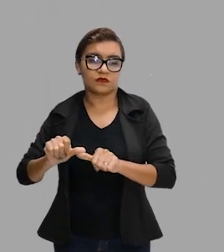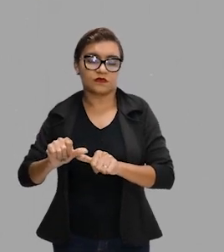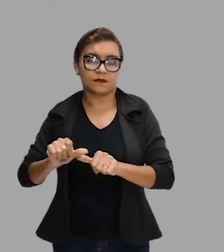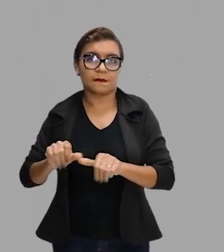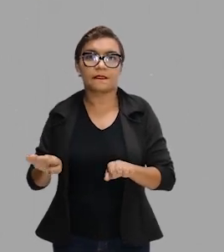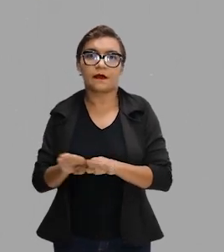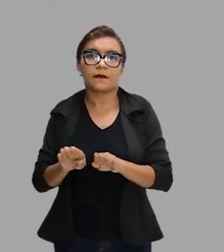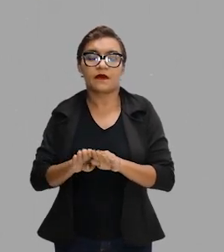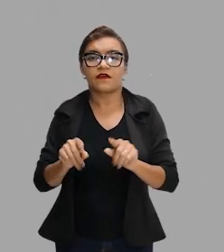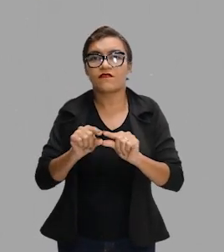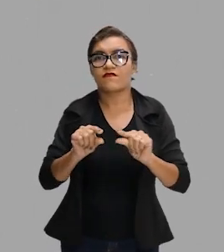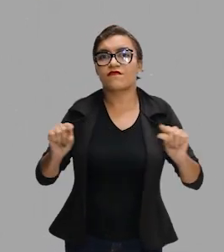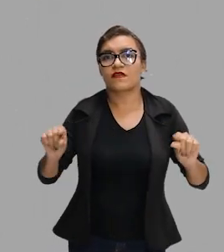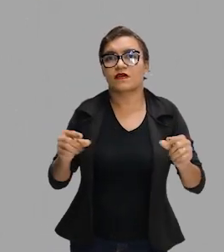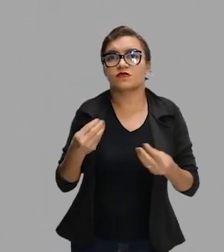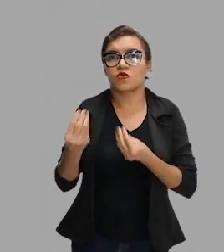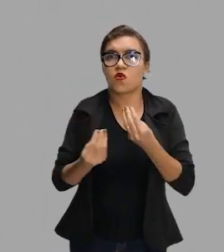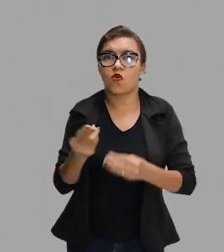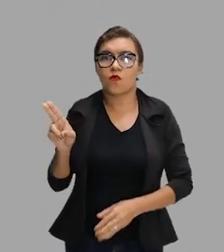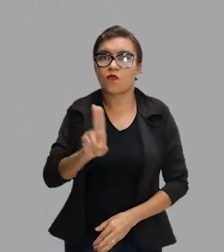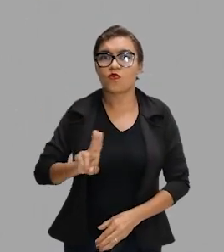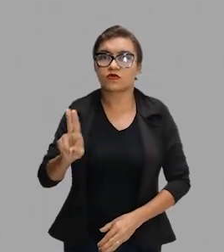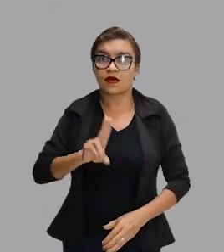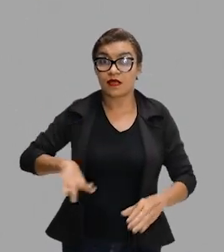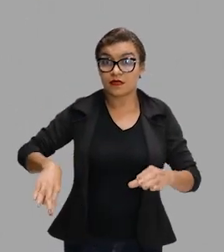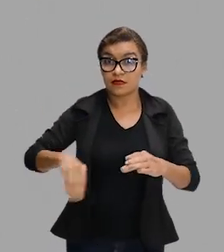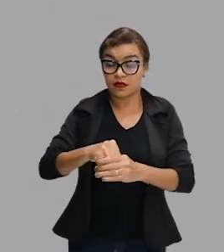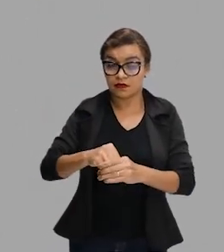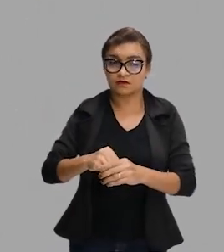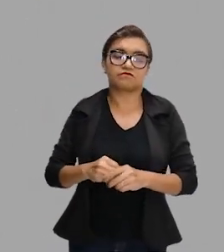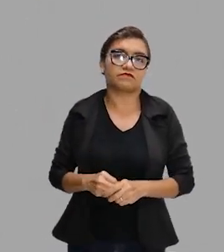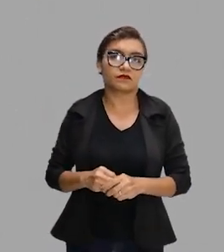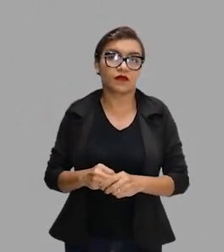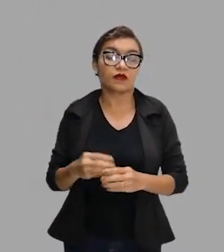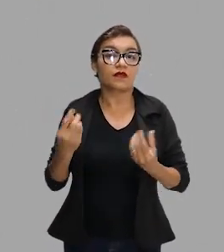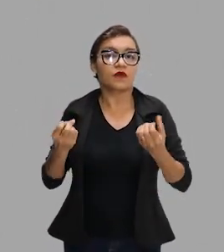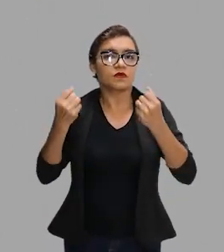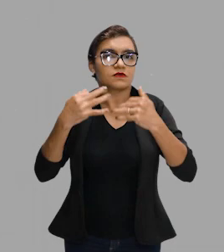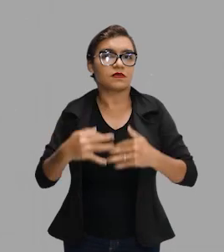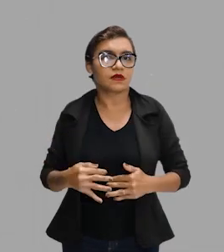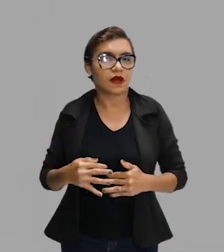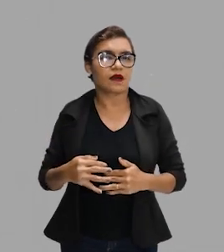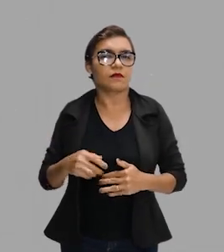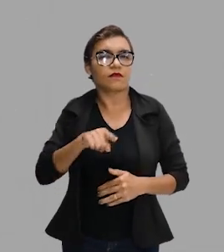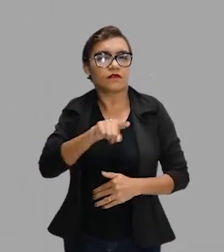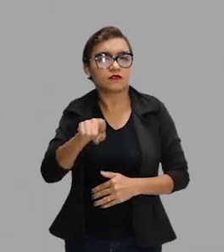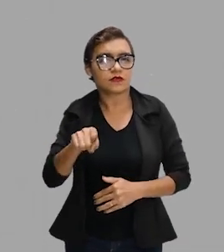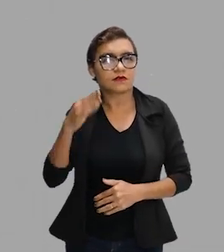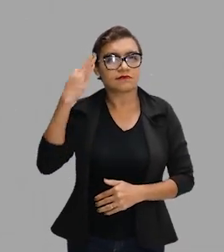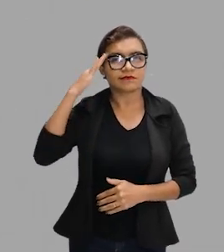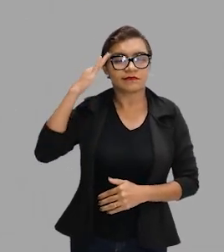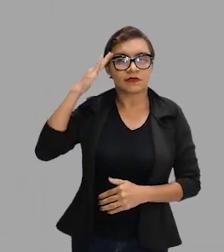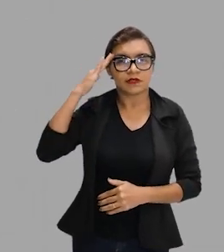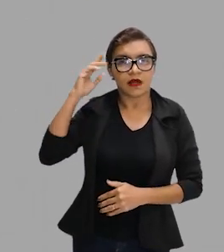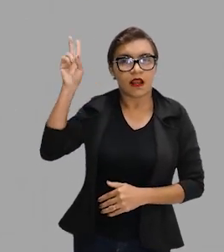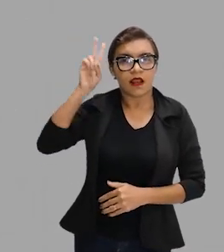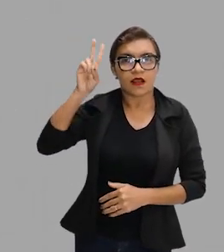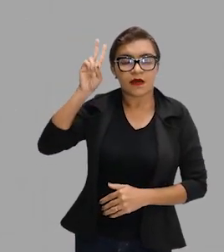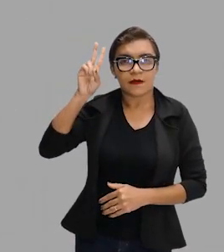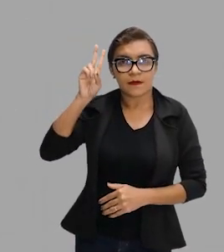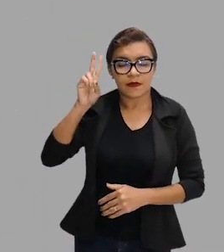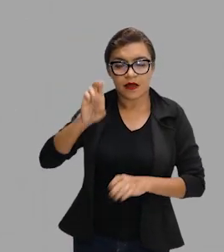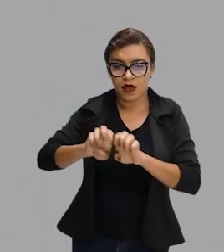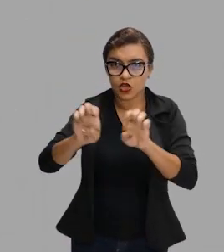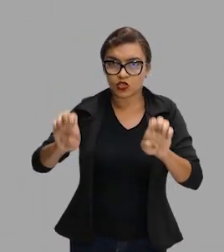nas orações subordinadas abreviadas. Então, eu coloquei isso aqui apenas como um lembrete, como um toque, porque faz parte da